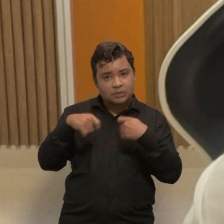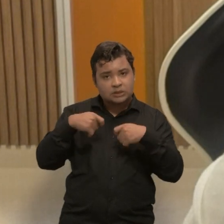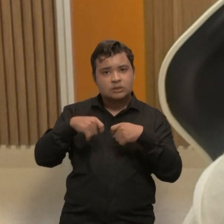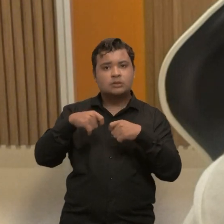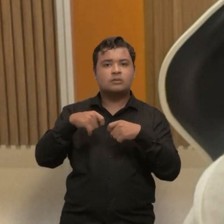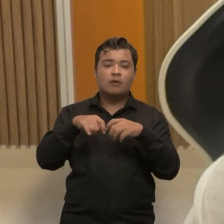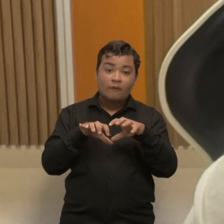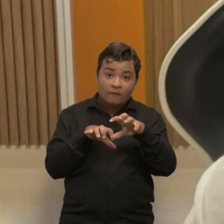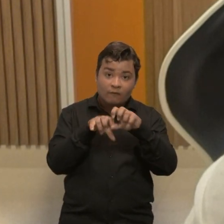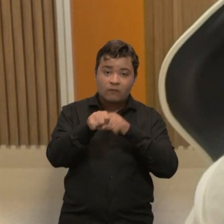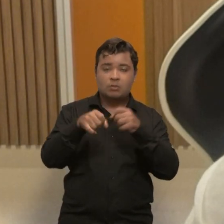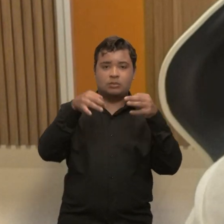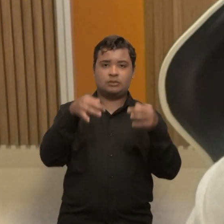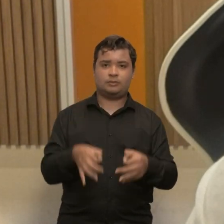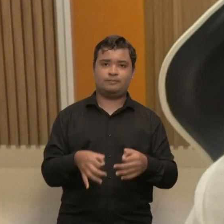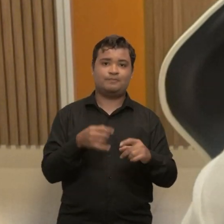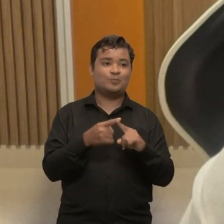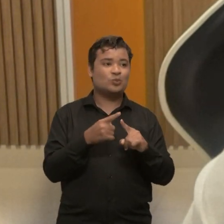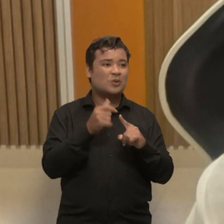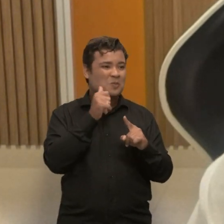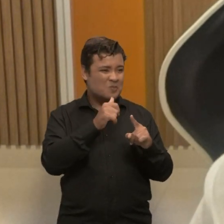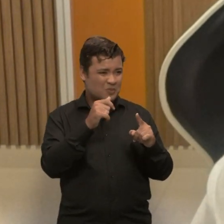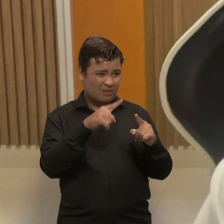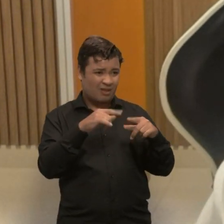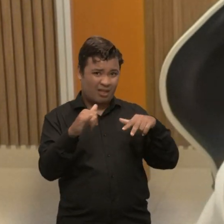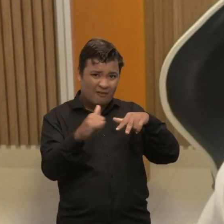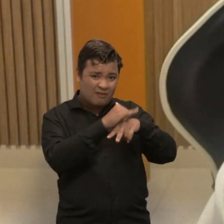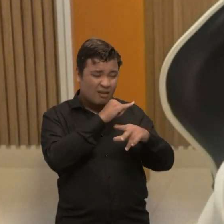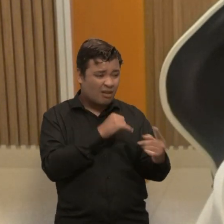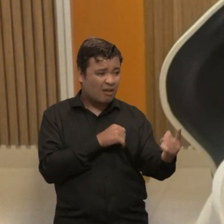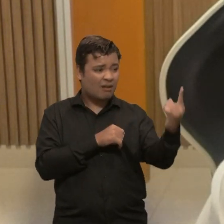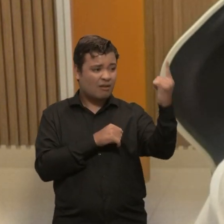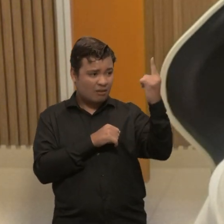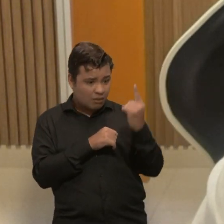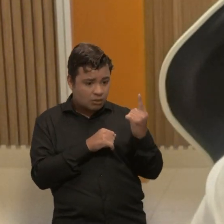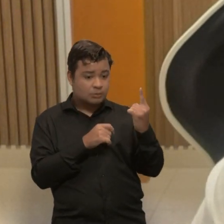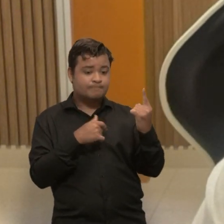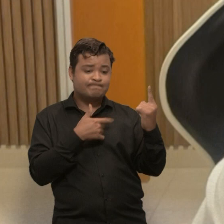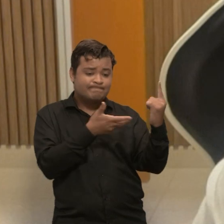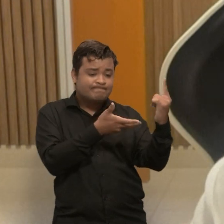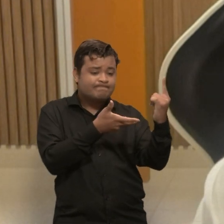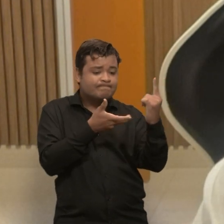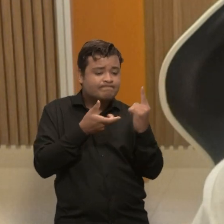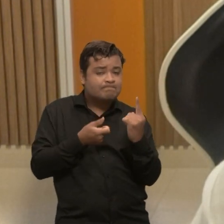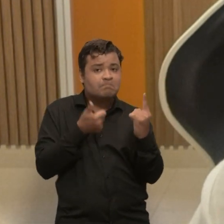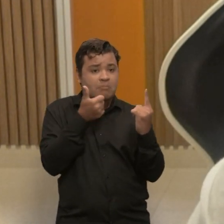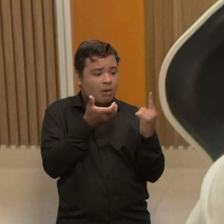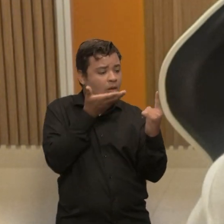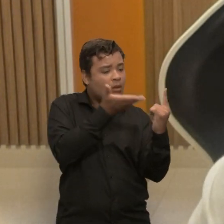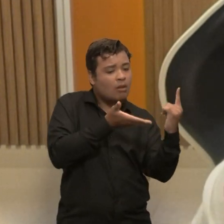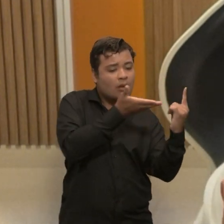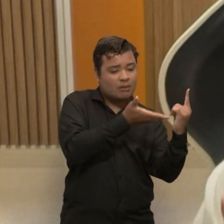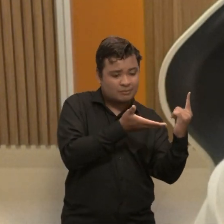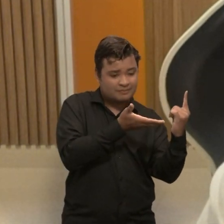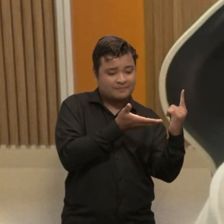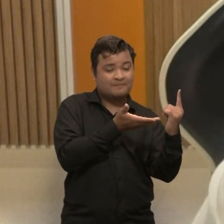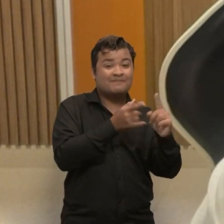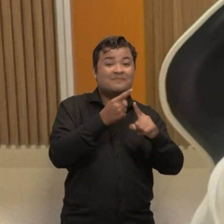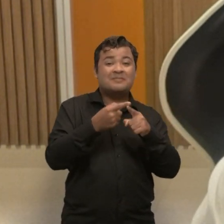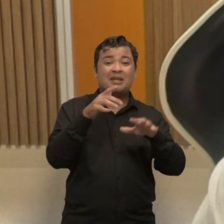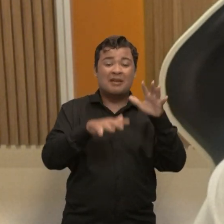possa recepcionar melhor as nossas mulheres que já chegam numa delegacia, muitas vezes, aí, como você